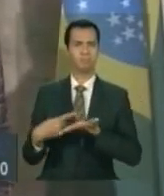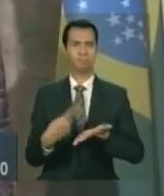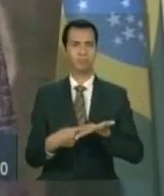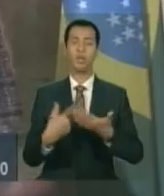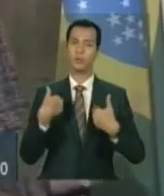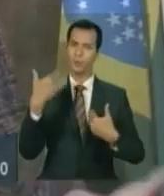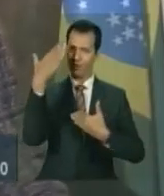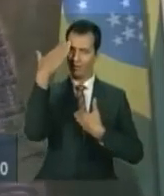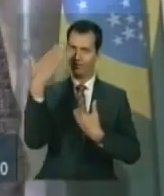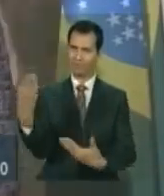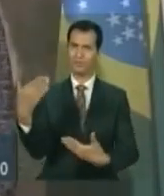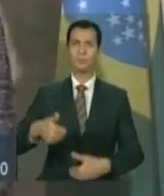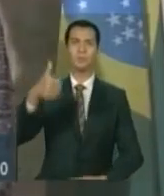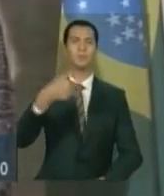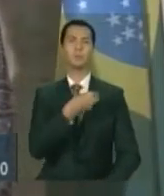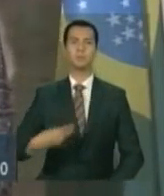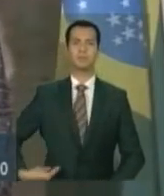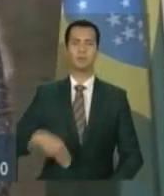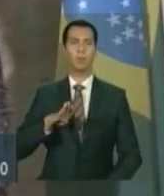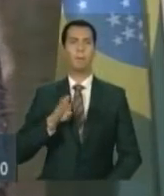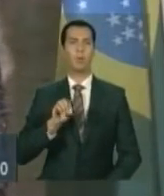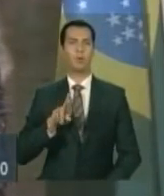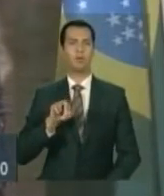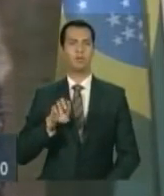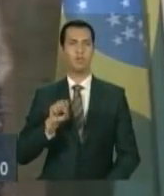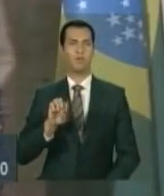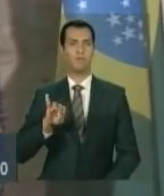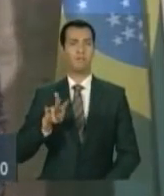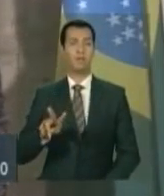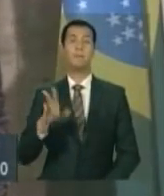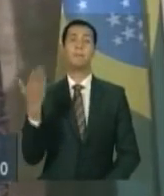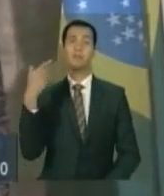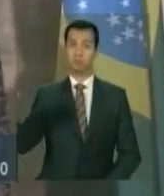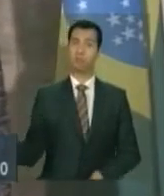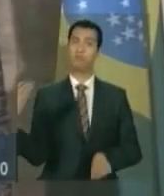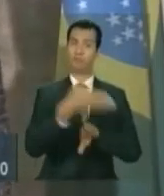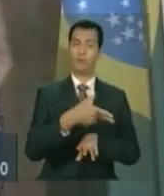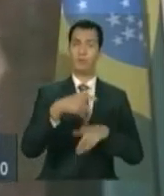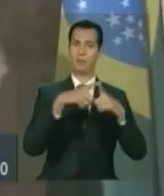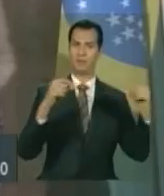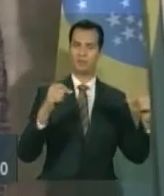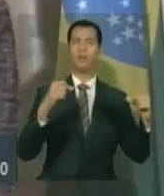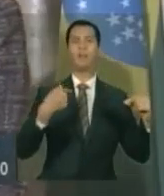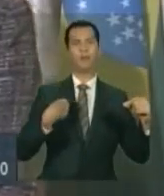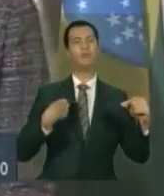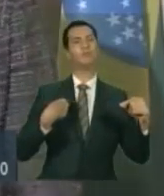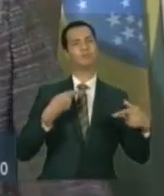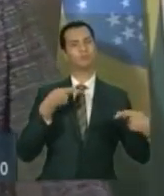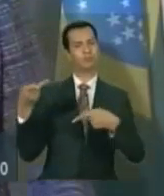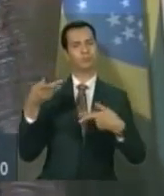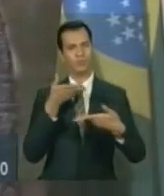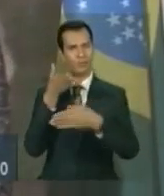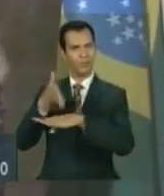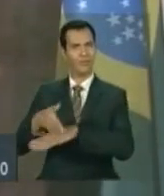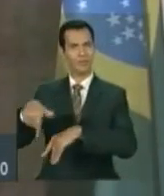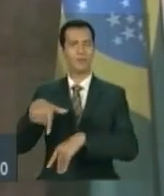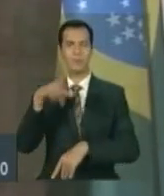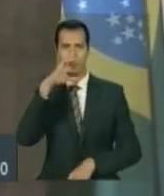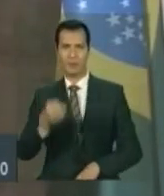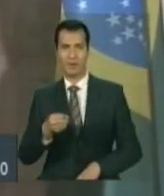Borisov, que me convidou quando esteve em Brasília para me visitar a Bulgária, com quem eu tenho